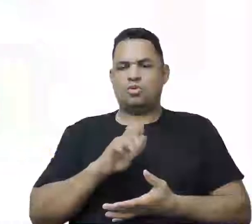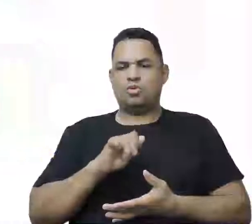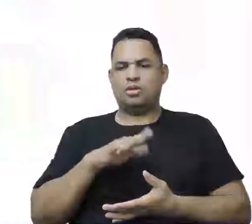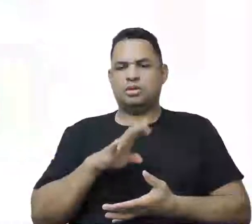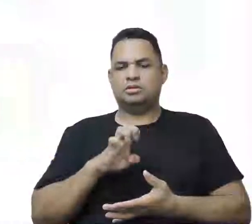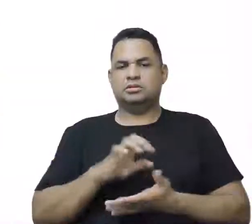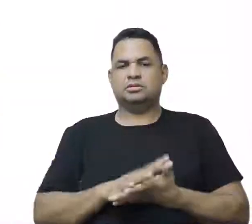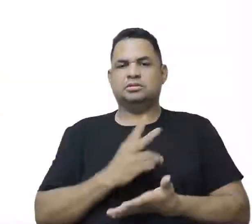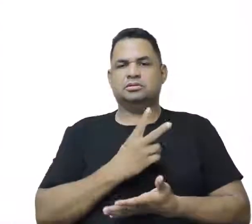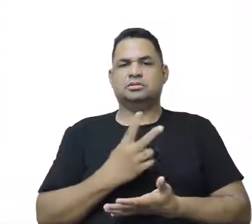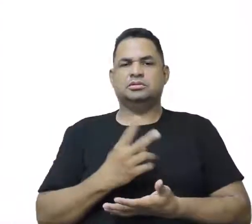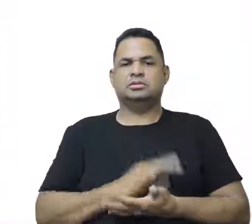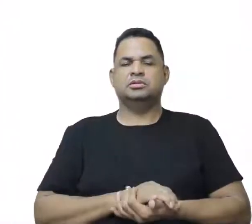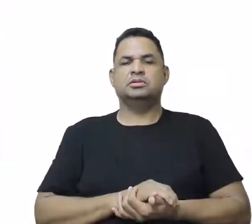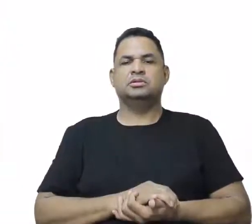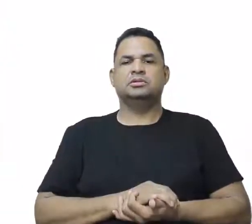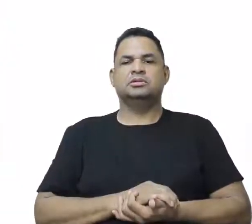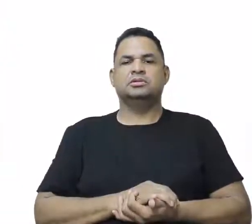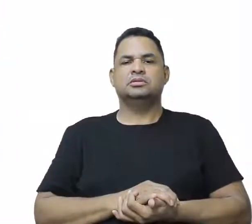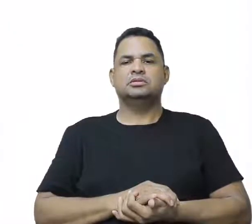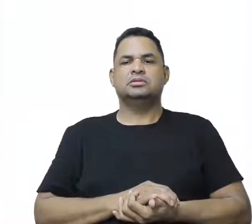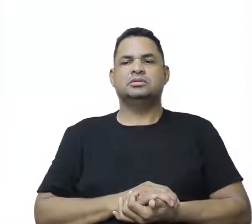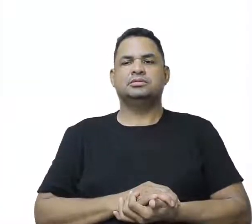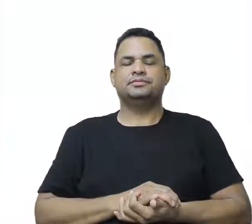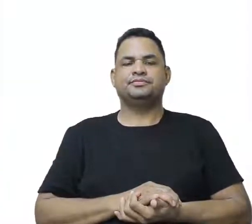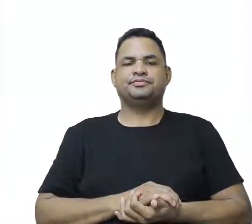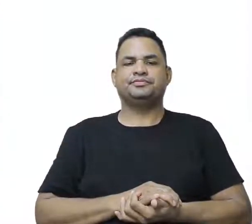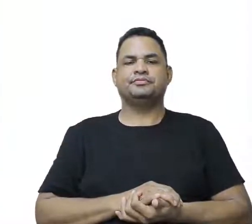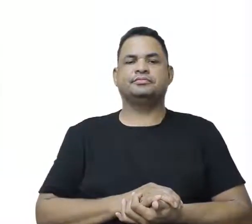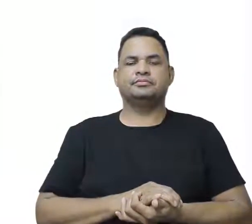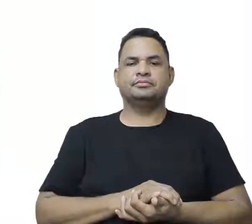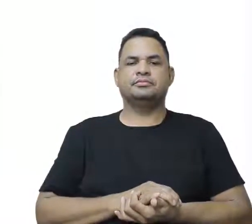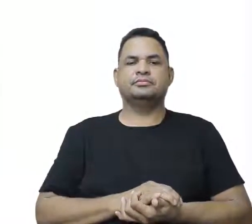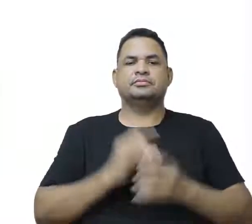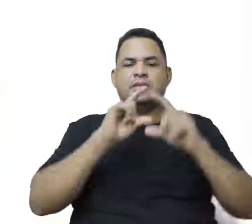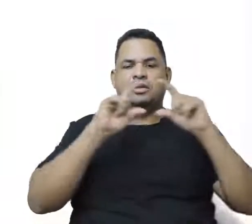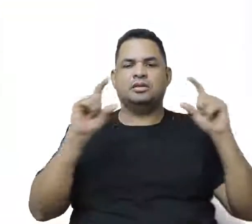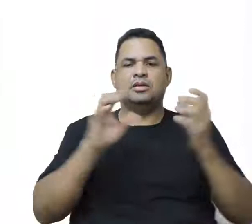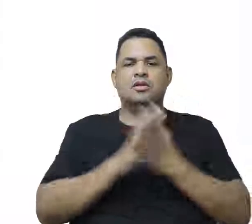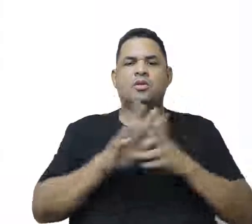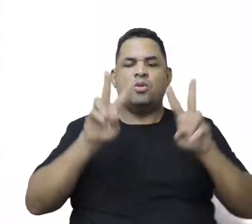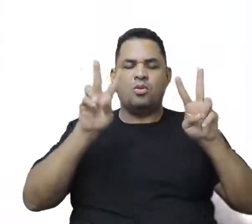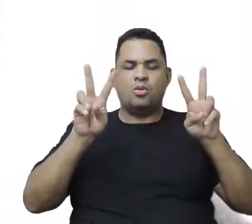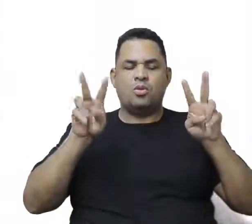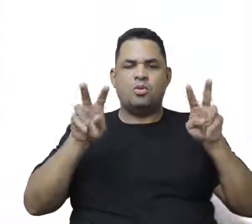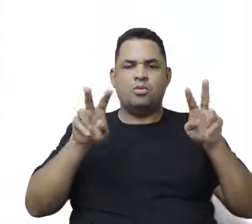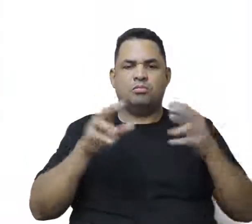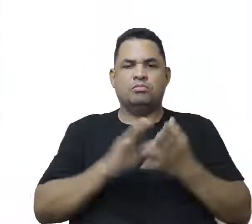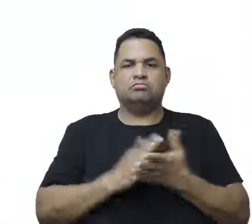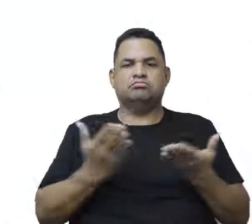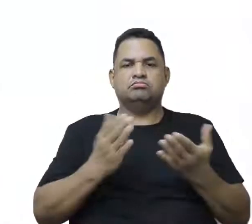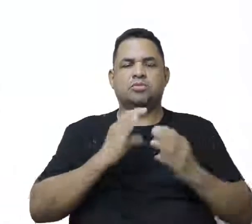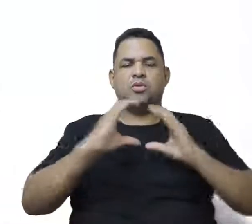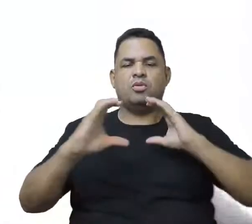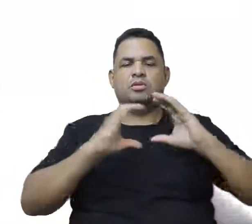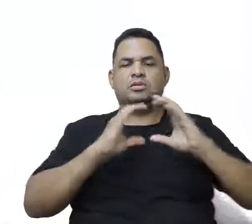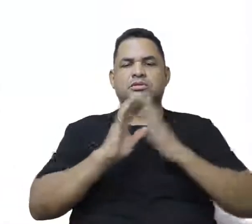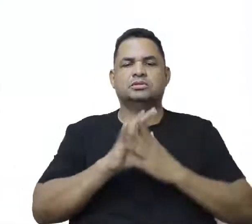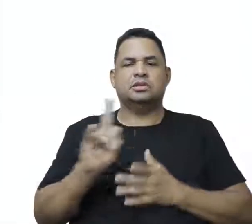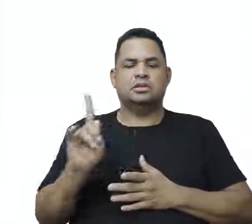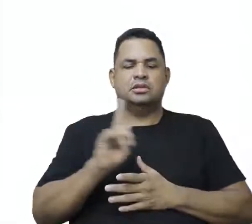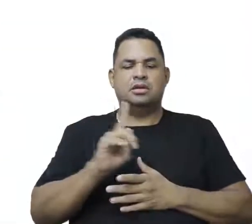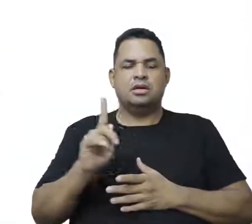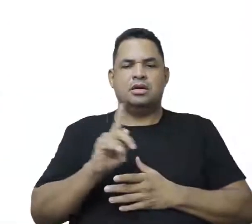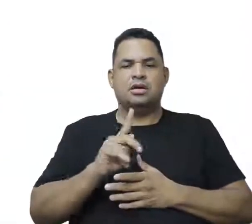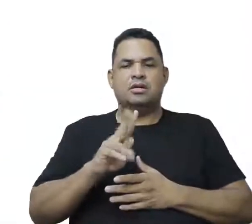dois. Isso. E aí nós vamos chegar agora no próximo tópico, professora, que é a comunicação não verbal na vida diária. Como